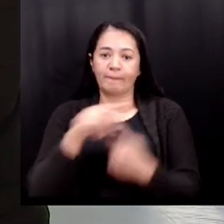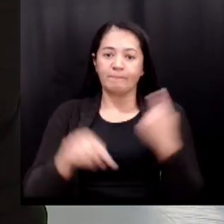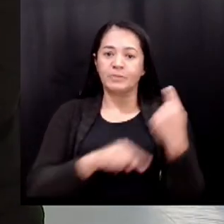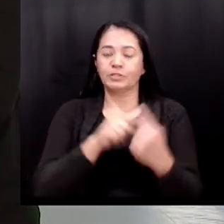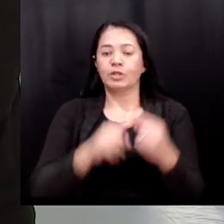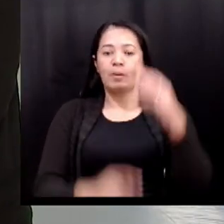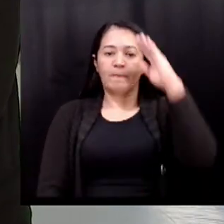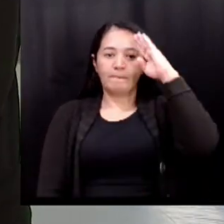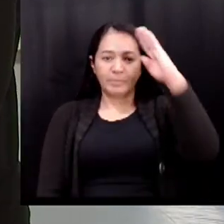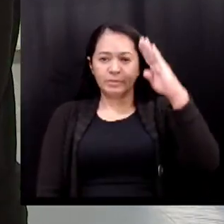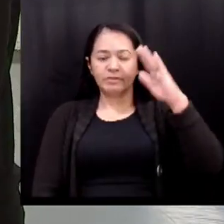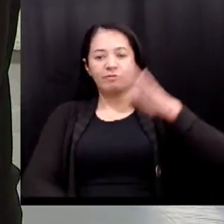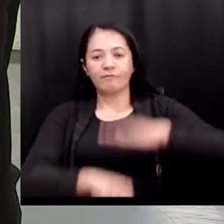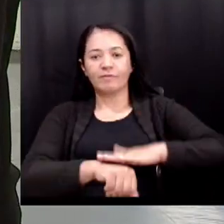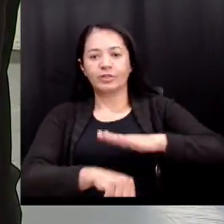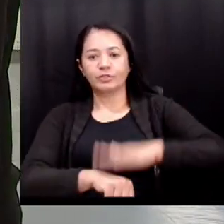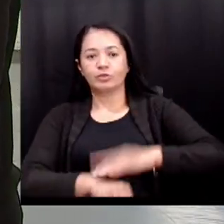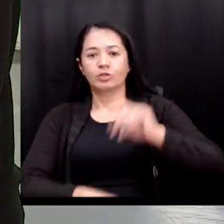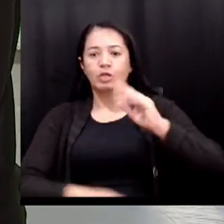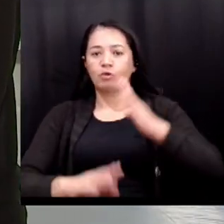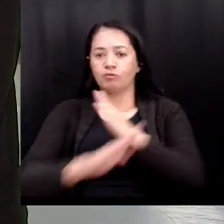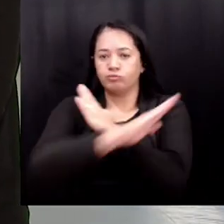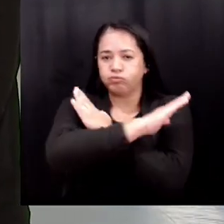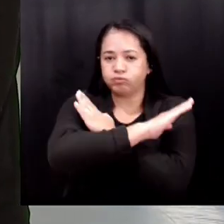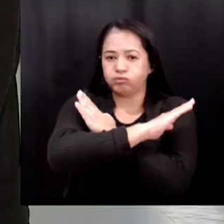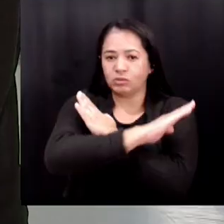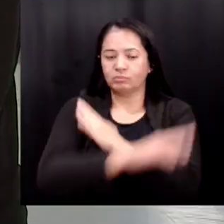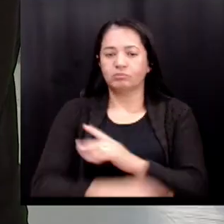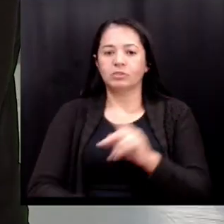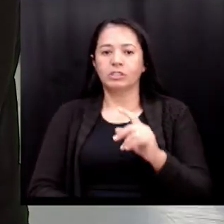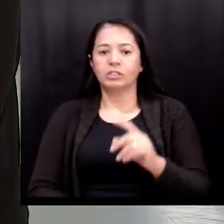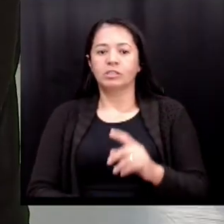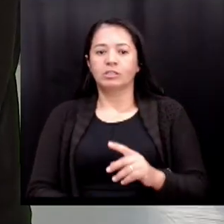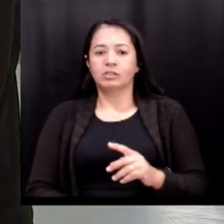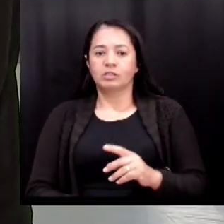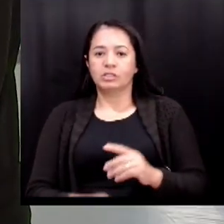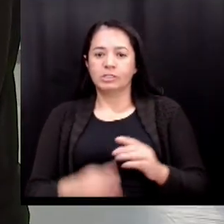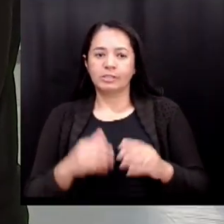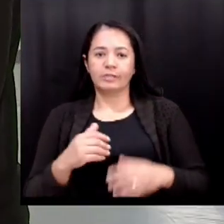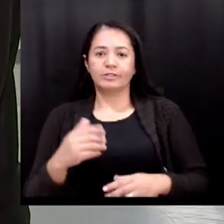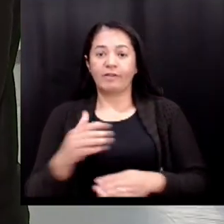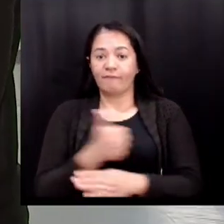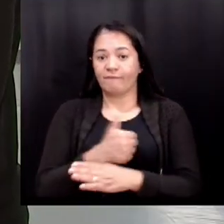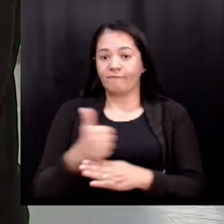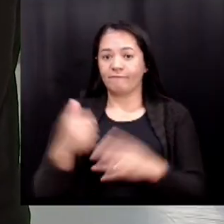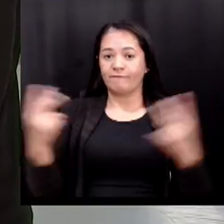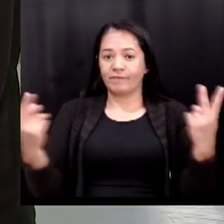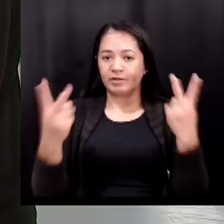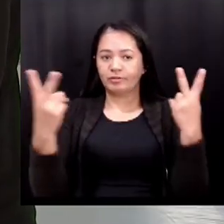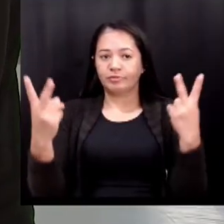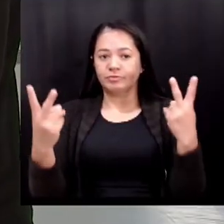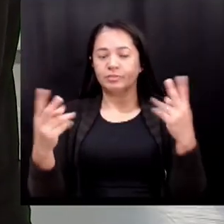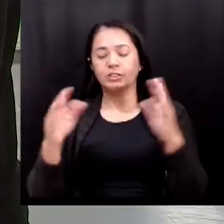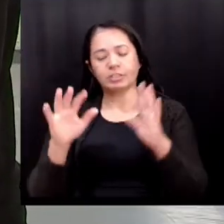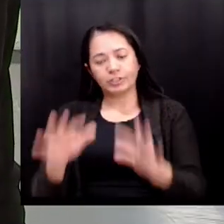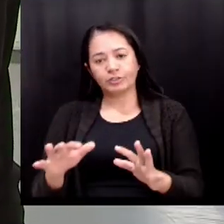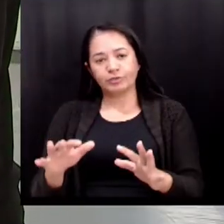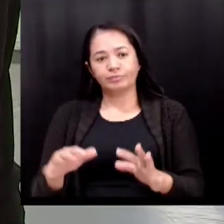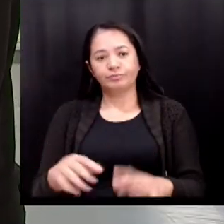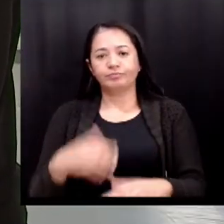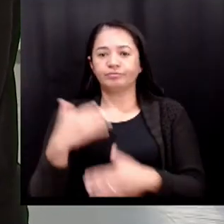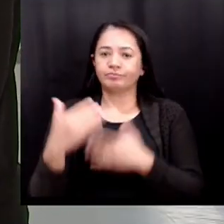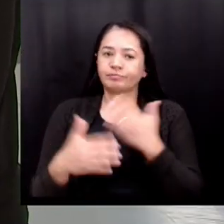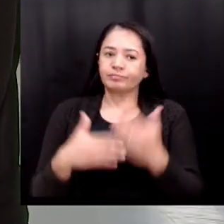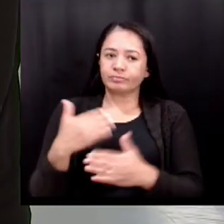que o ninja, o shinobi, carregasse, são os valores que ele carrega. Então isso acabou sendo, com o tempo foi passando, isso se